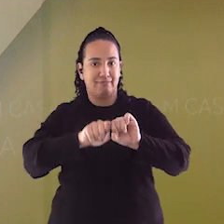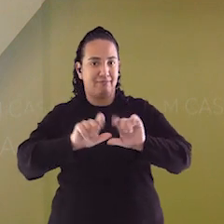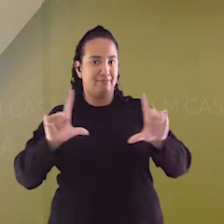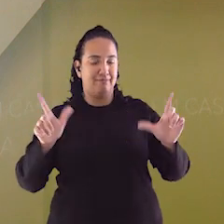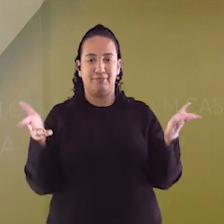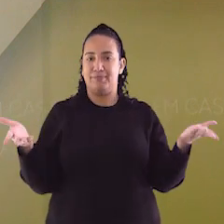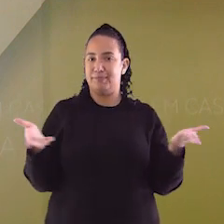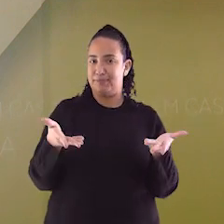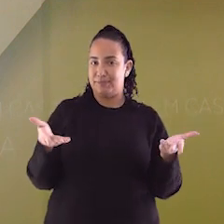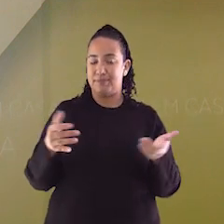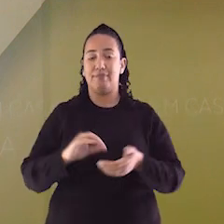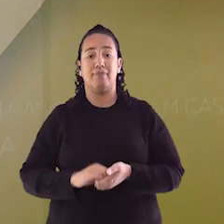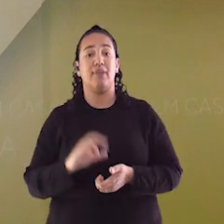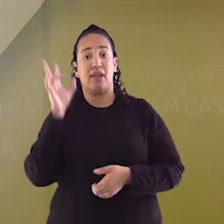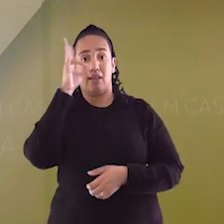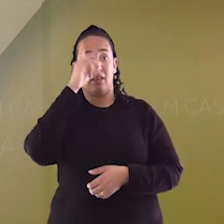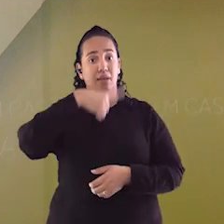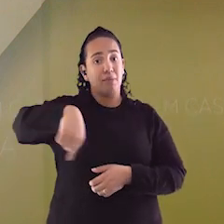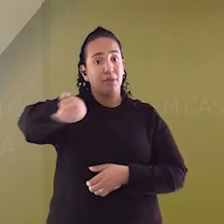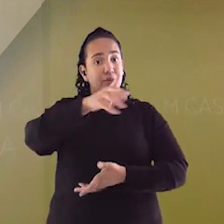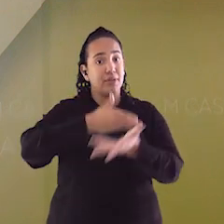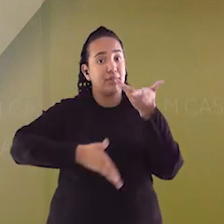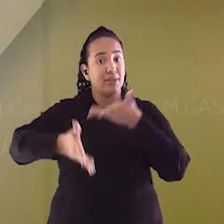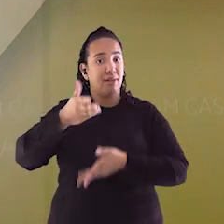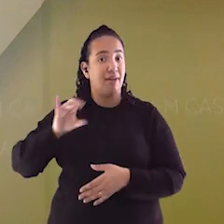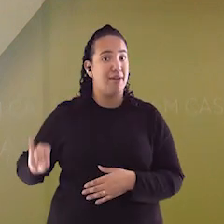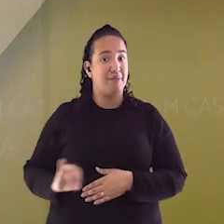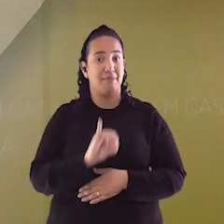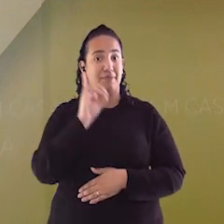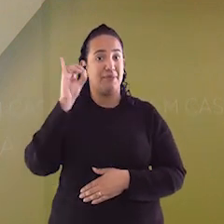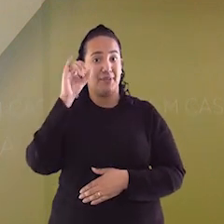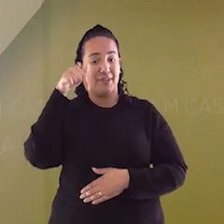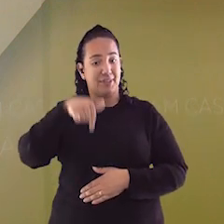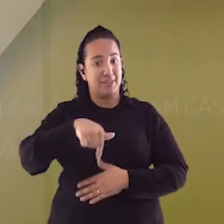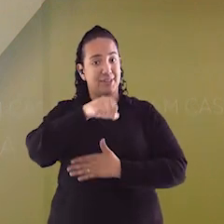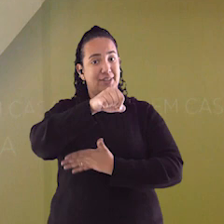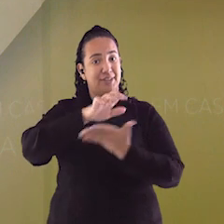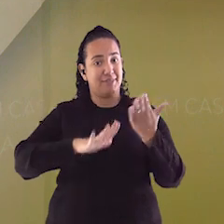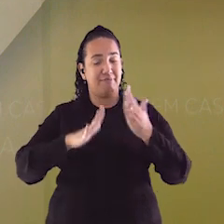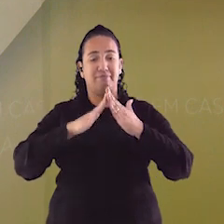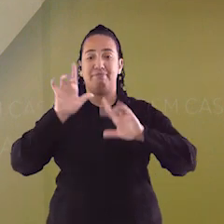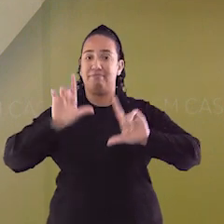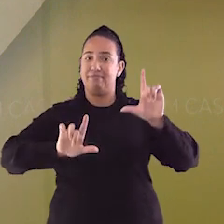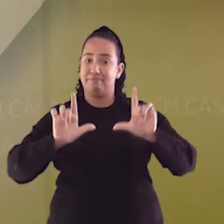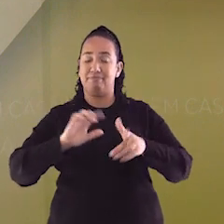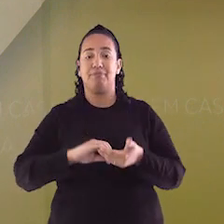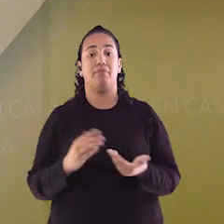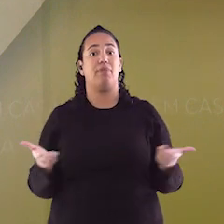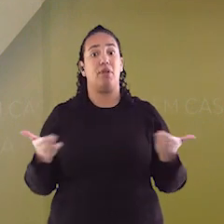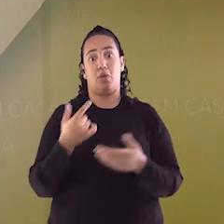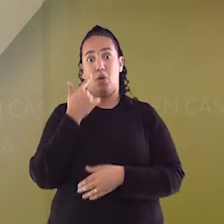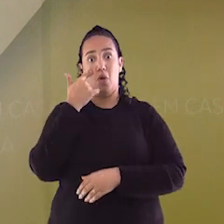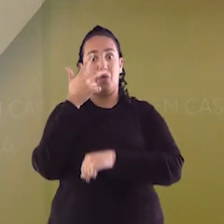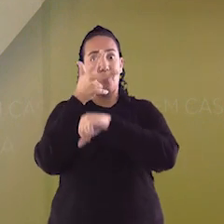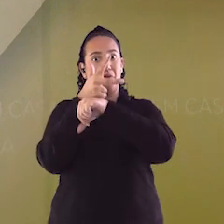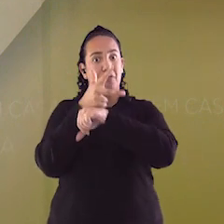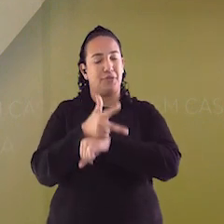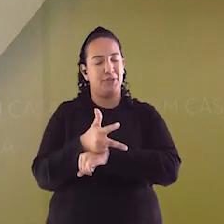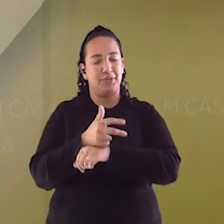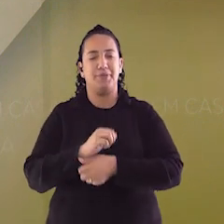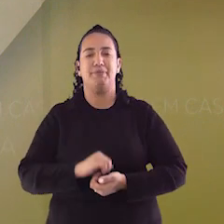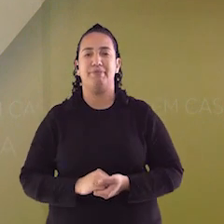QR Code que está aí na sua tela. Lembre-se que a sua participação é muito importante para nós do Dever em Casa na TV.